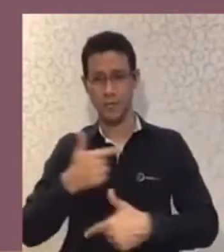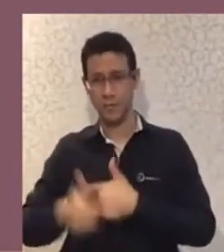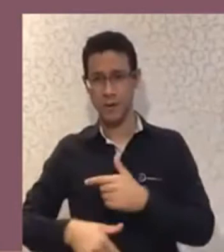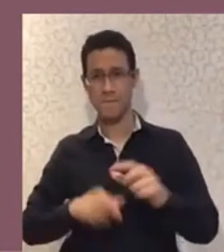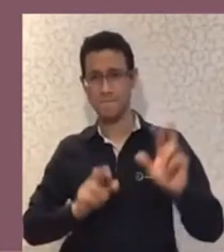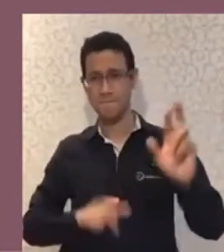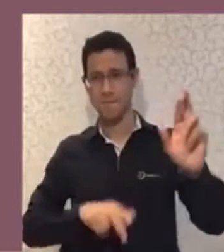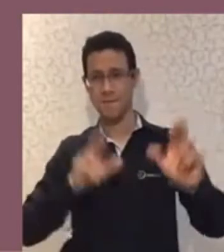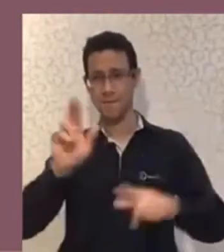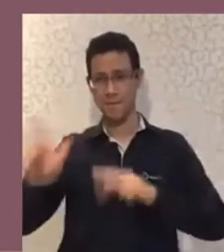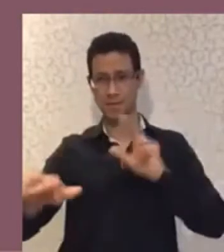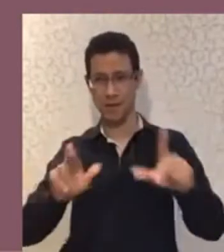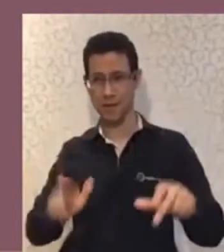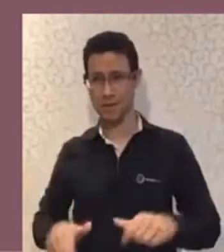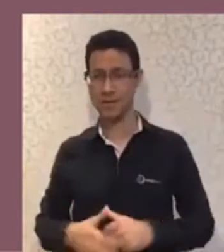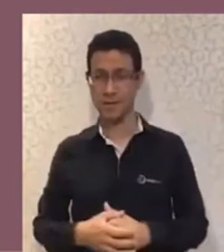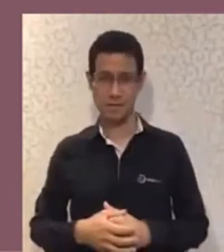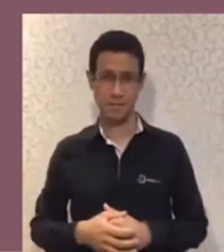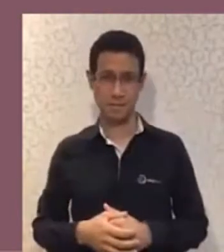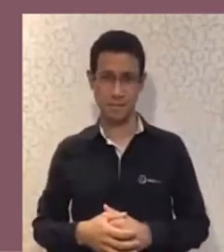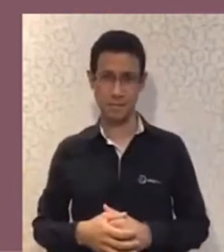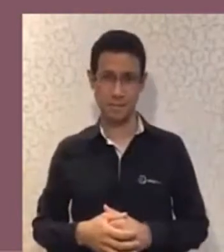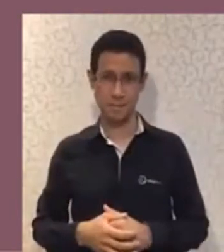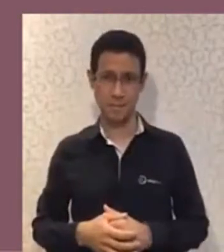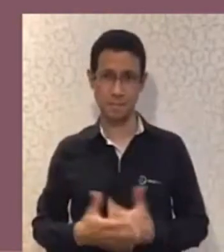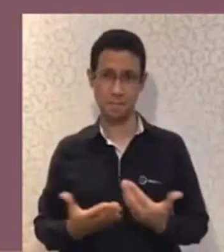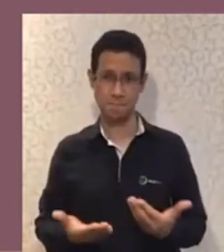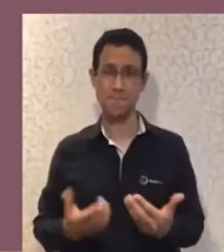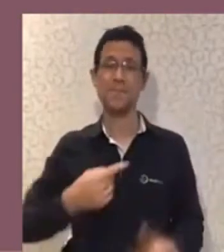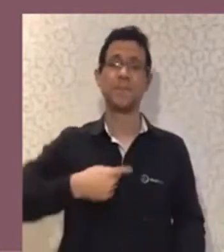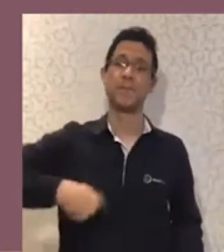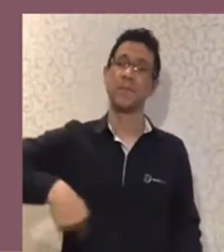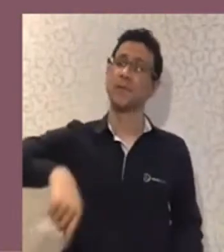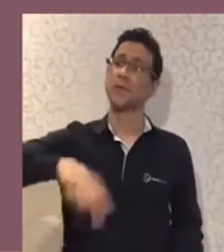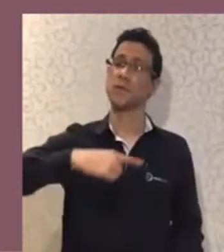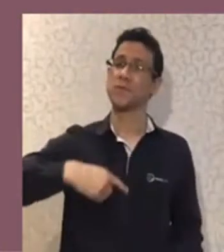diferentes. Nós não somos